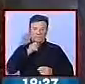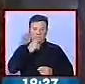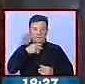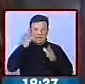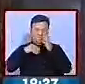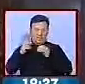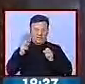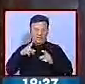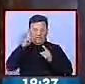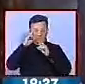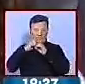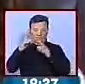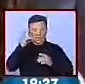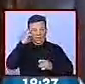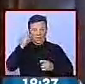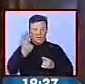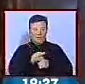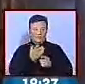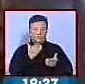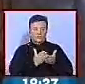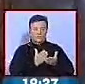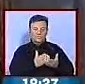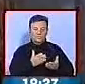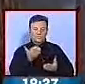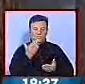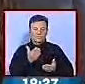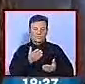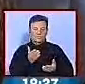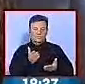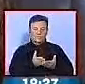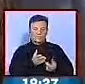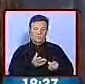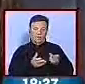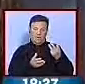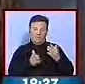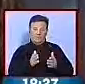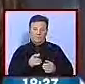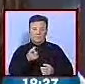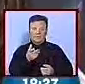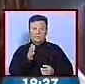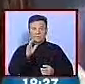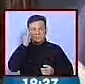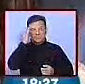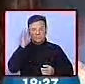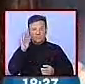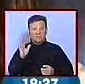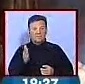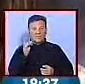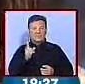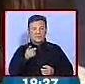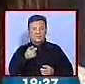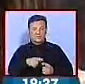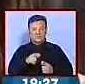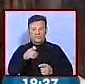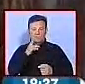novos conceitos e relembrar algo que demos nos anos passados. O que é que te fica mais na retina? Na memória vai-te ficar o quê? O